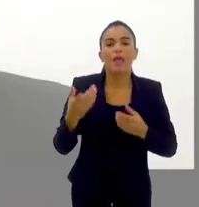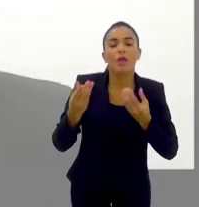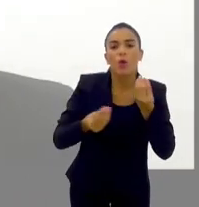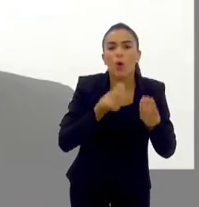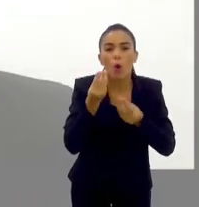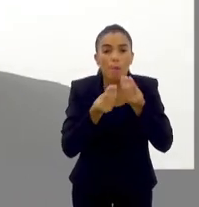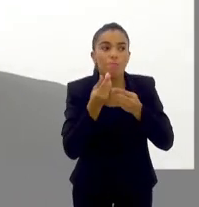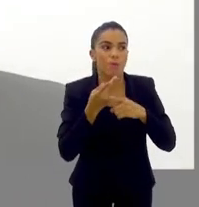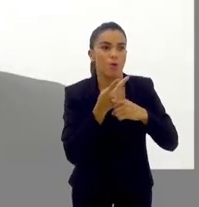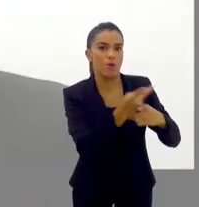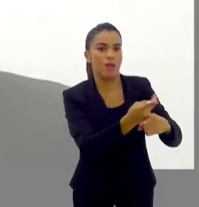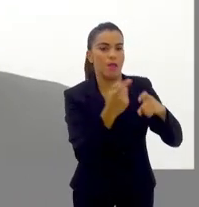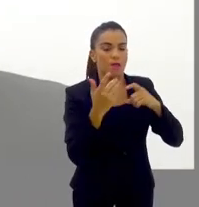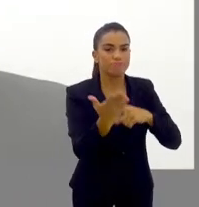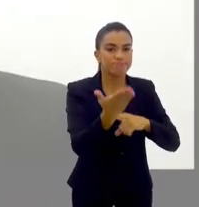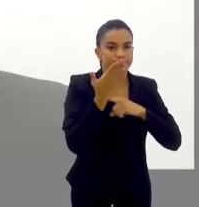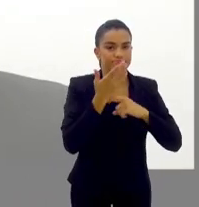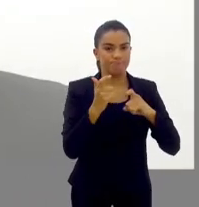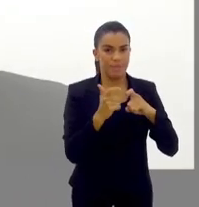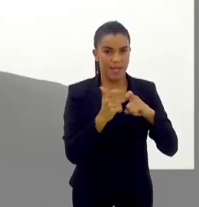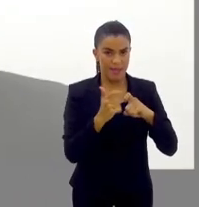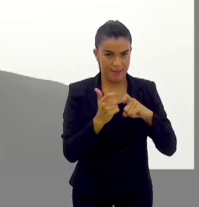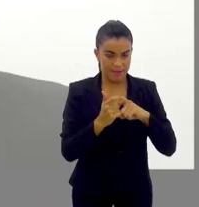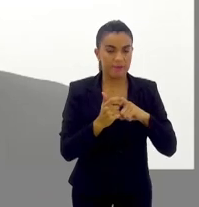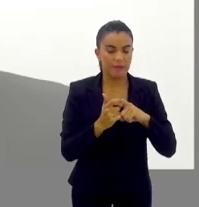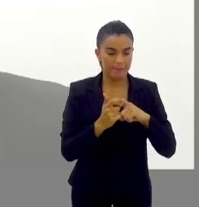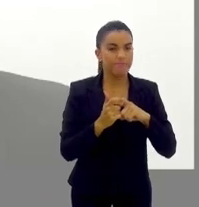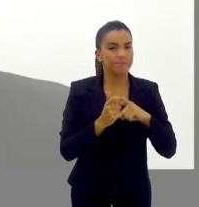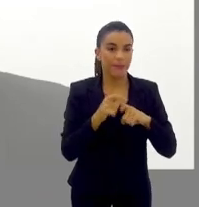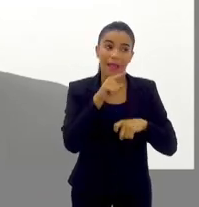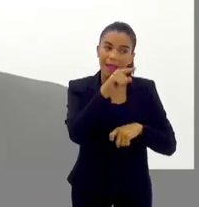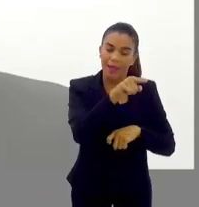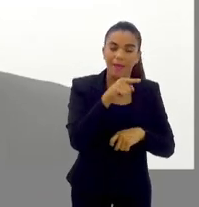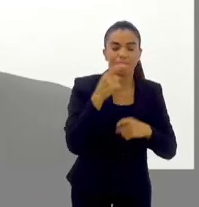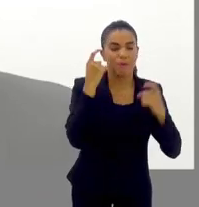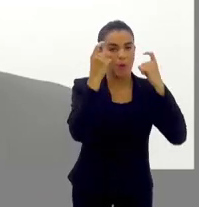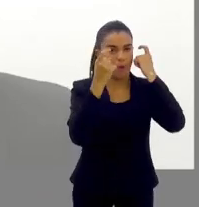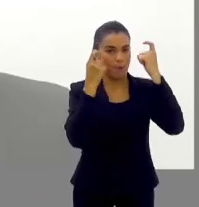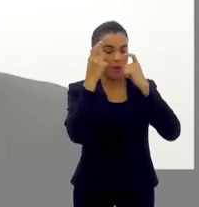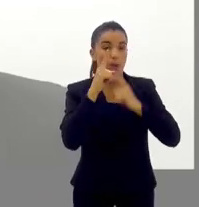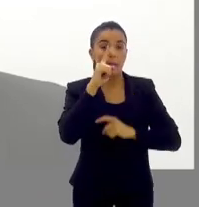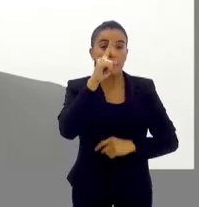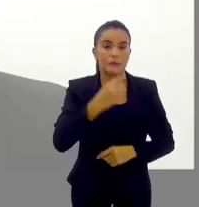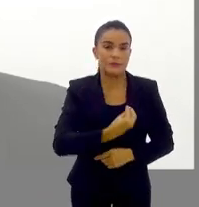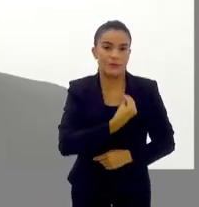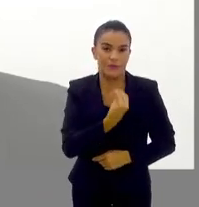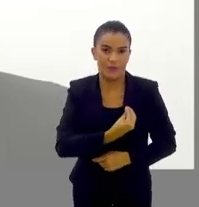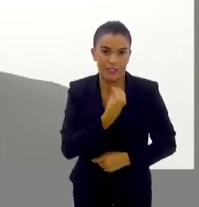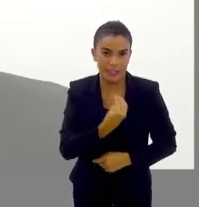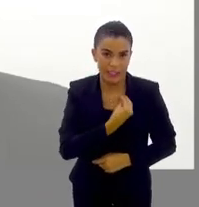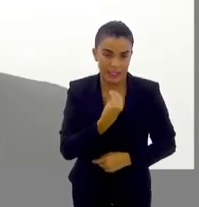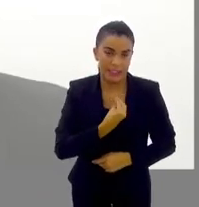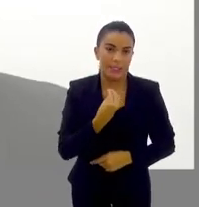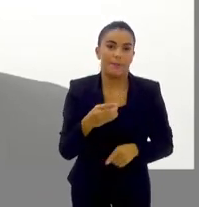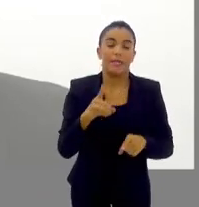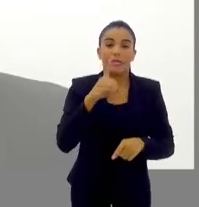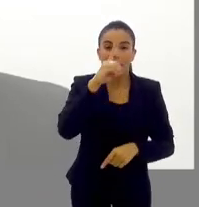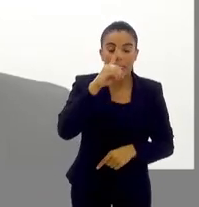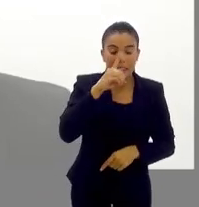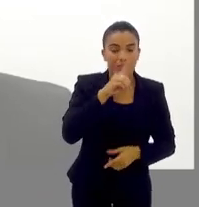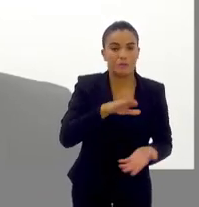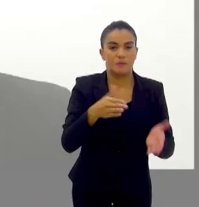é onde que a gente tem que procurar ajuda médica, pois geralmente é onde tem a maior preocupação com o risco de vida e risco de